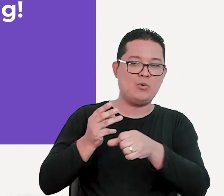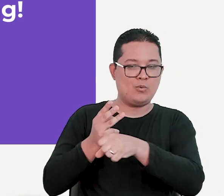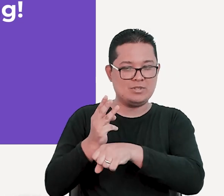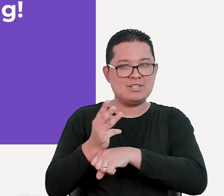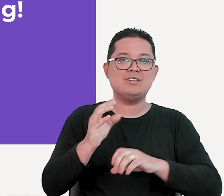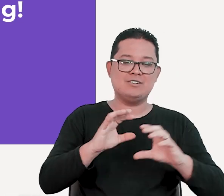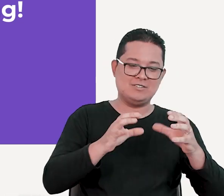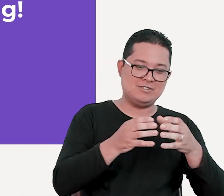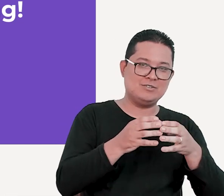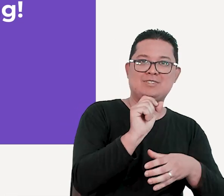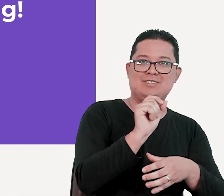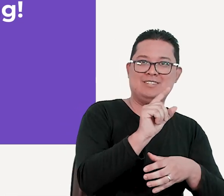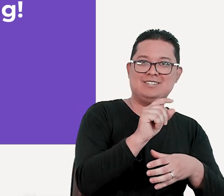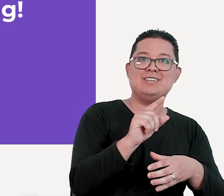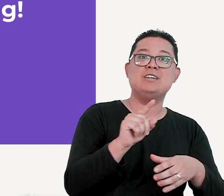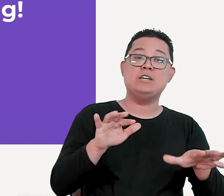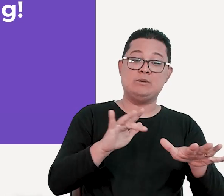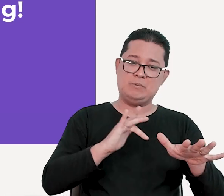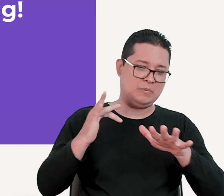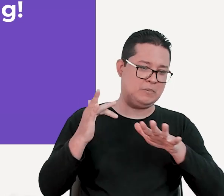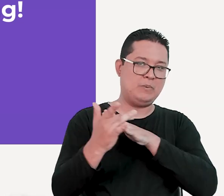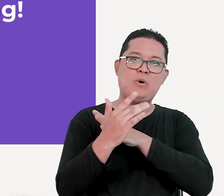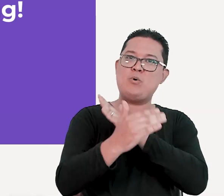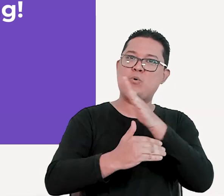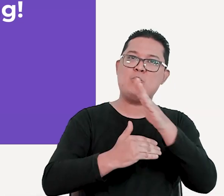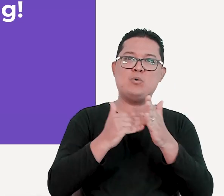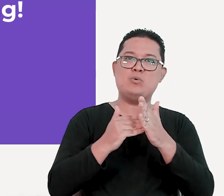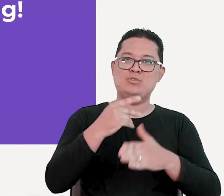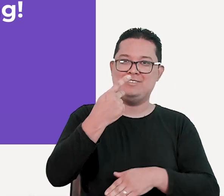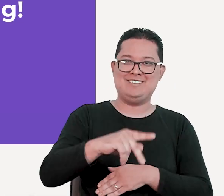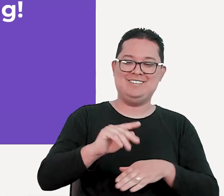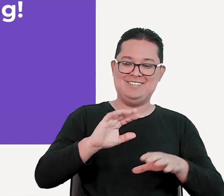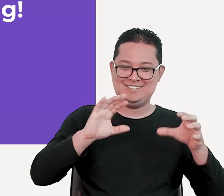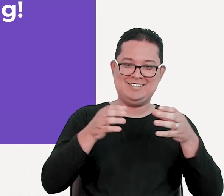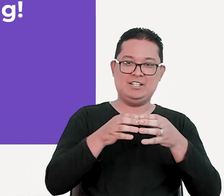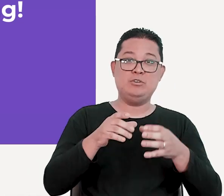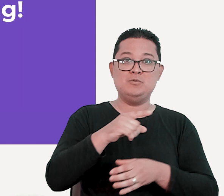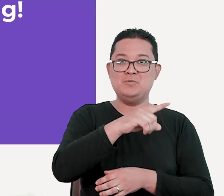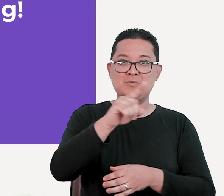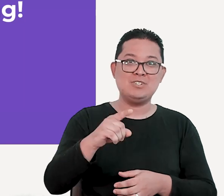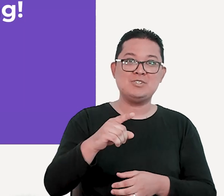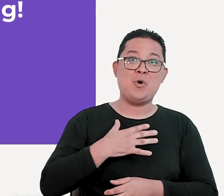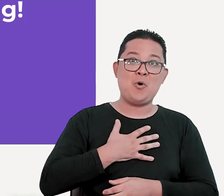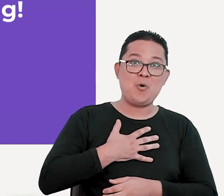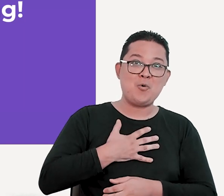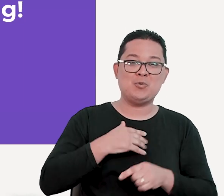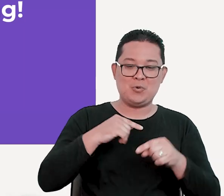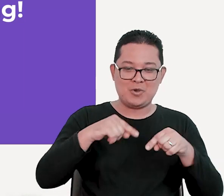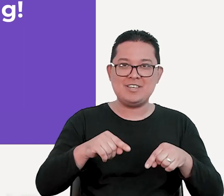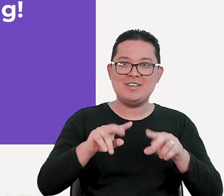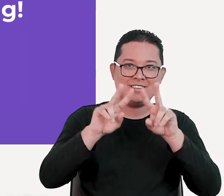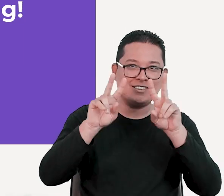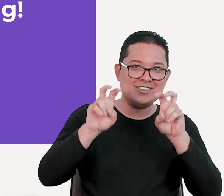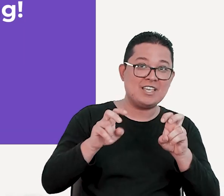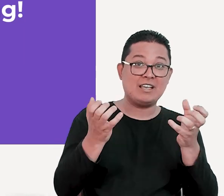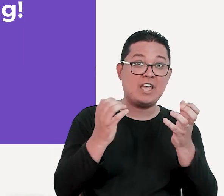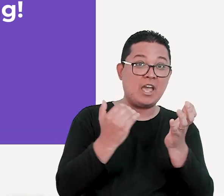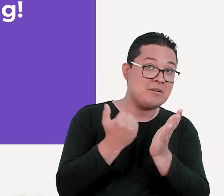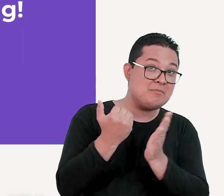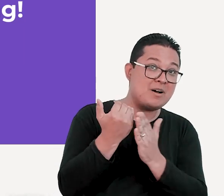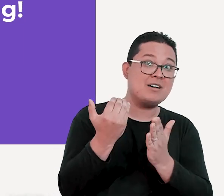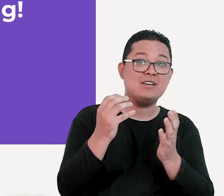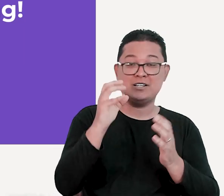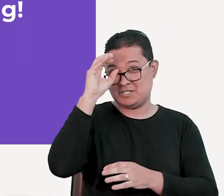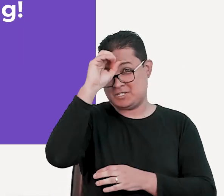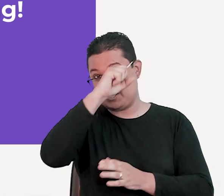o grupo do Telegram e todas as nossas redes sociais. Então, se você curtiu Se você curtiu esse papo, quer saber mais, quer aprender mais, quer